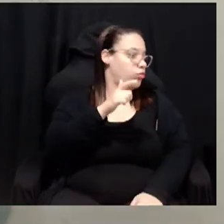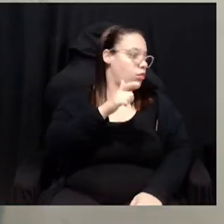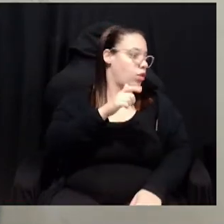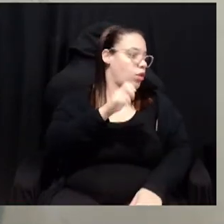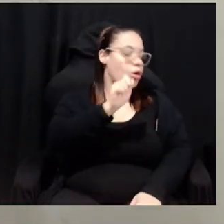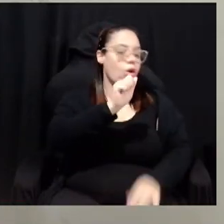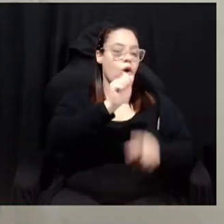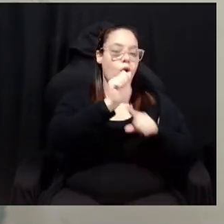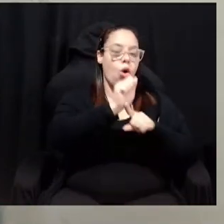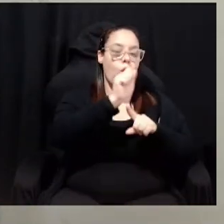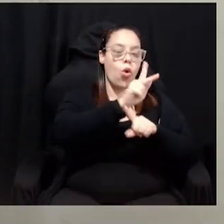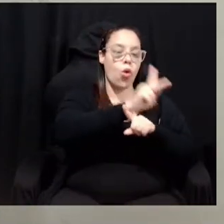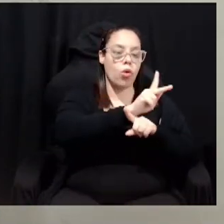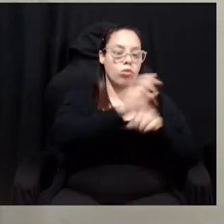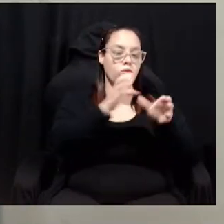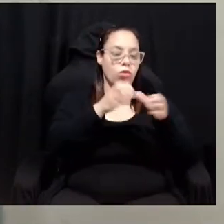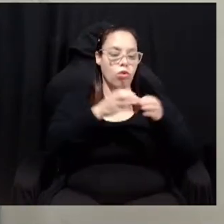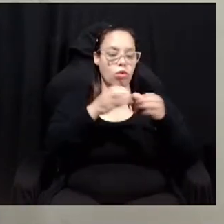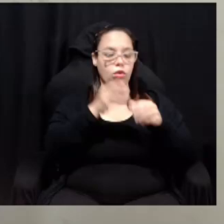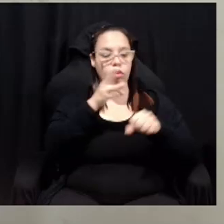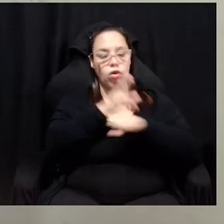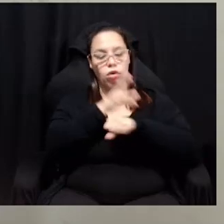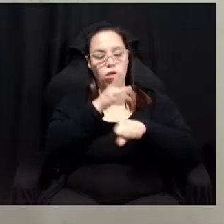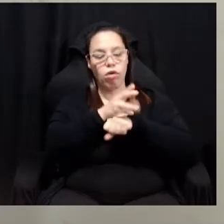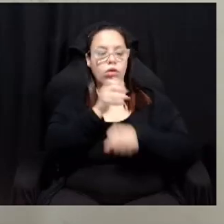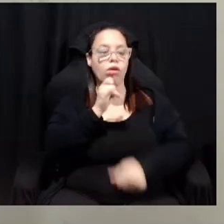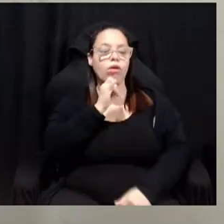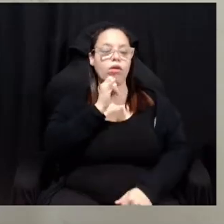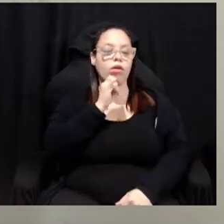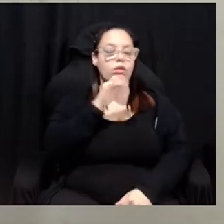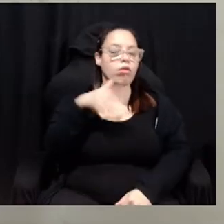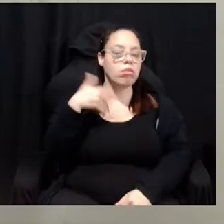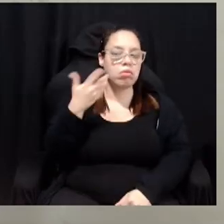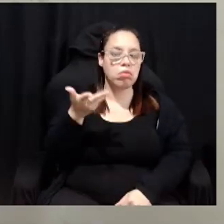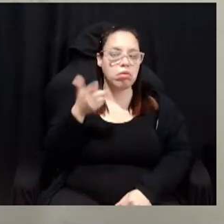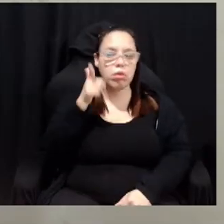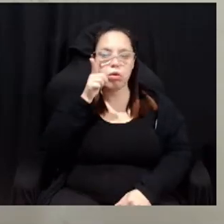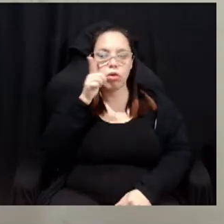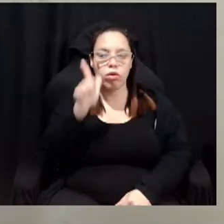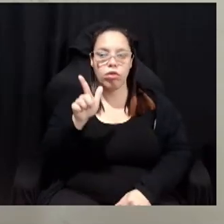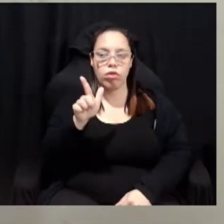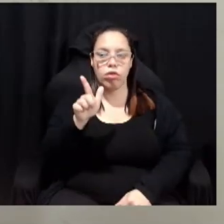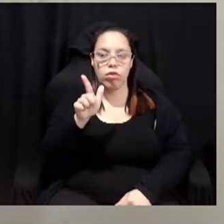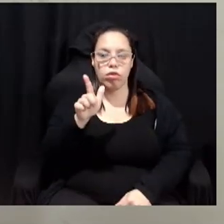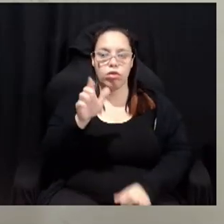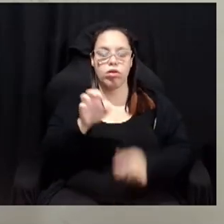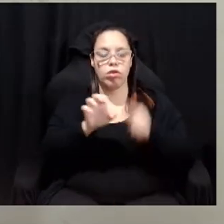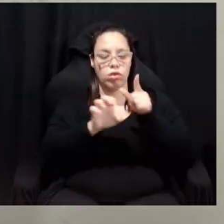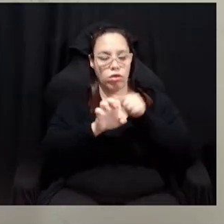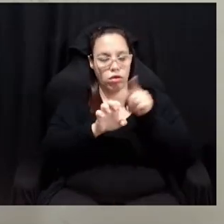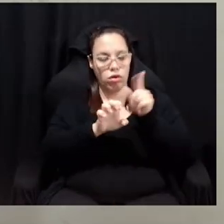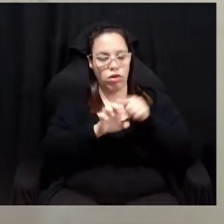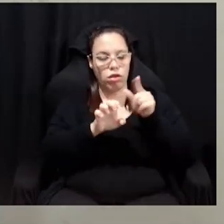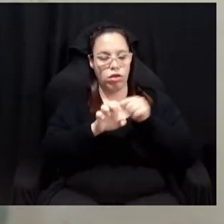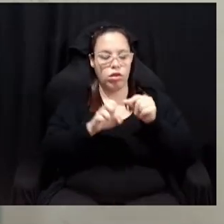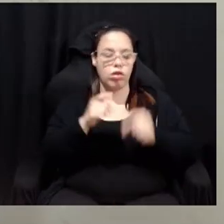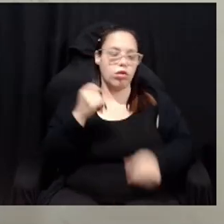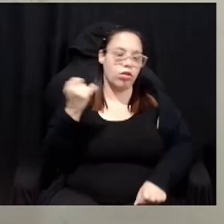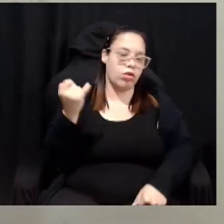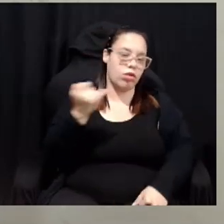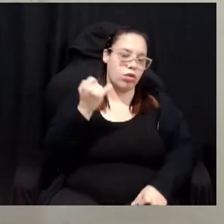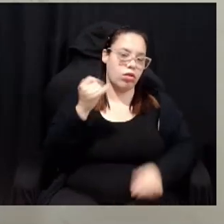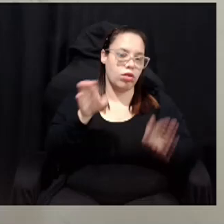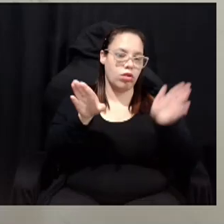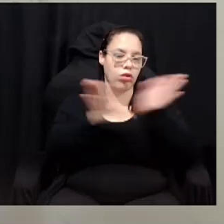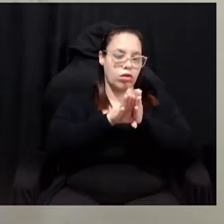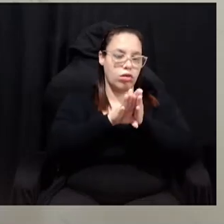não tem um grupo de WhatsApp, por exemplo, então eu consigo, e muitos empreendedores individuais conseguem chegar nas pessoas